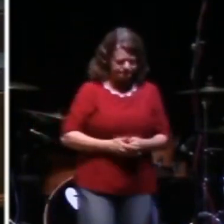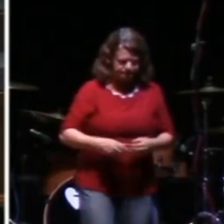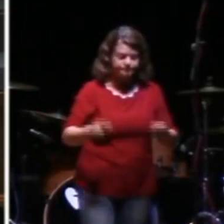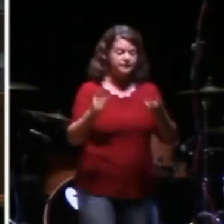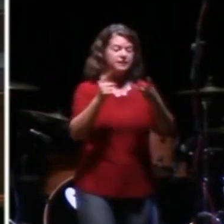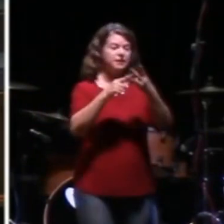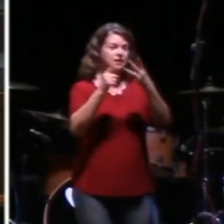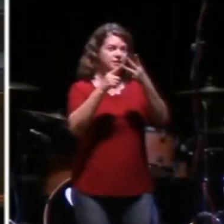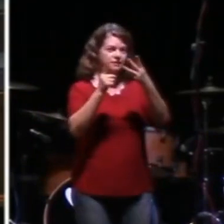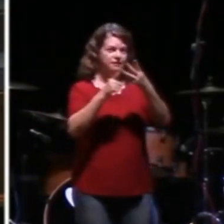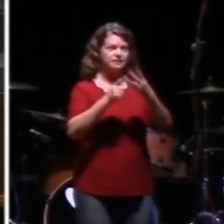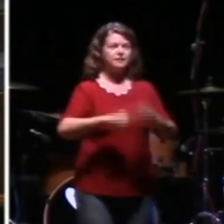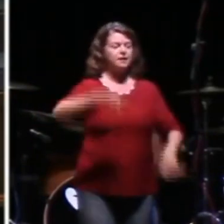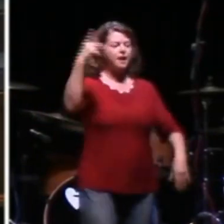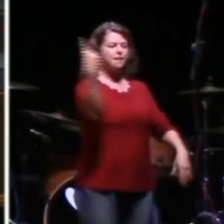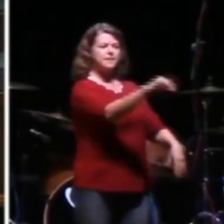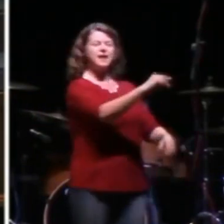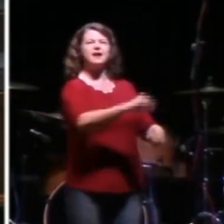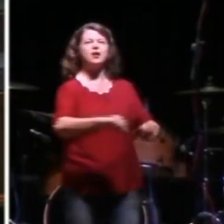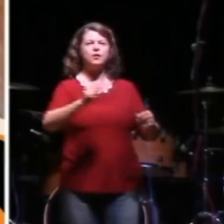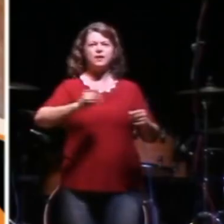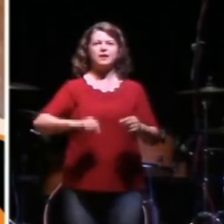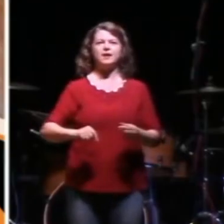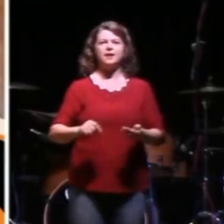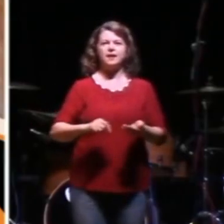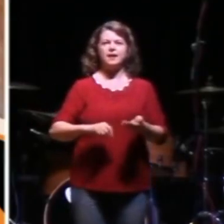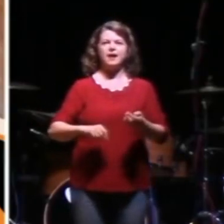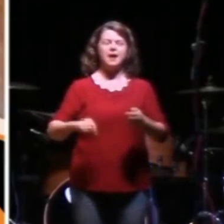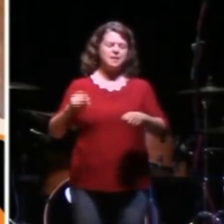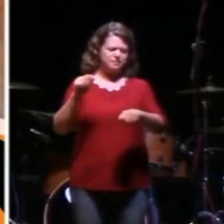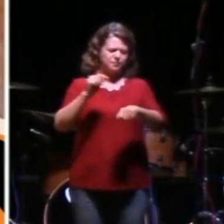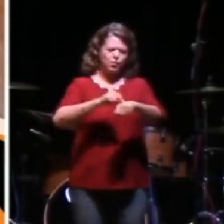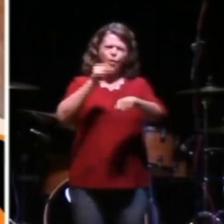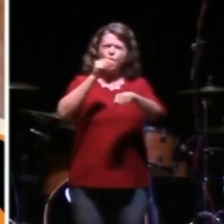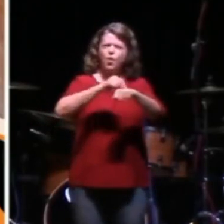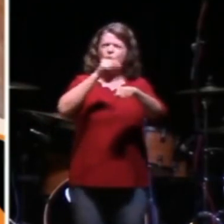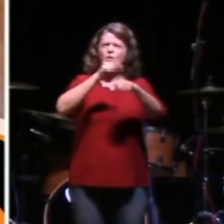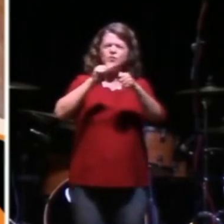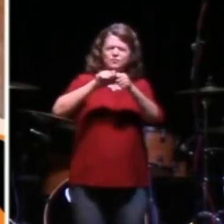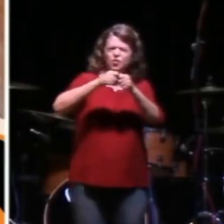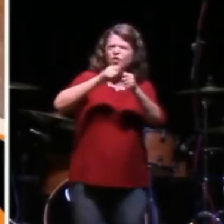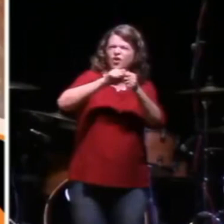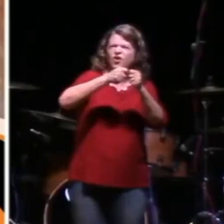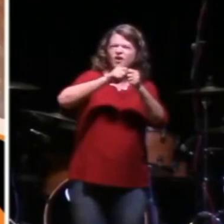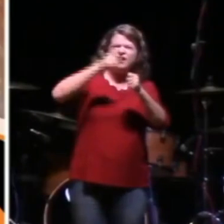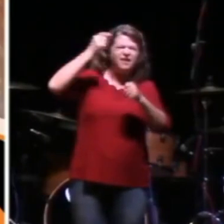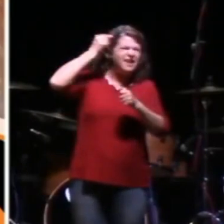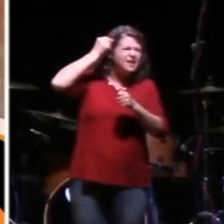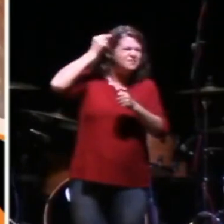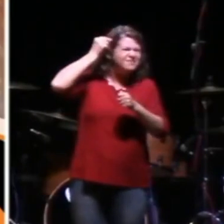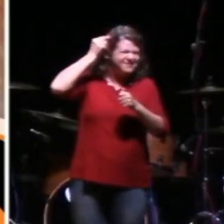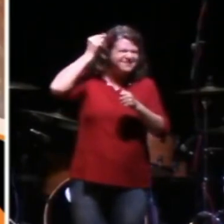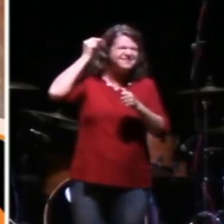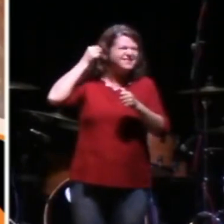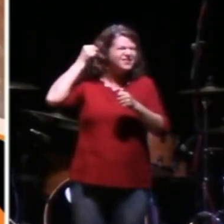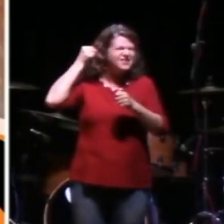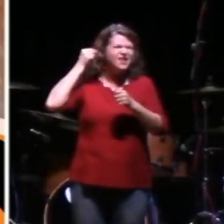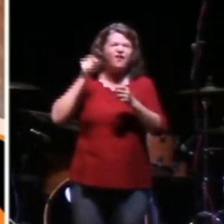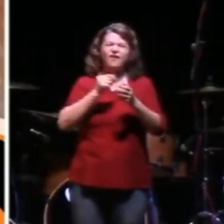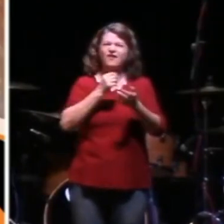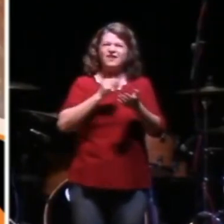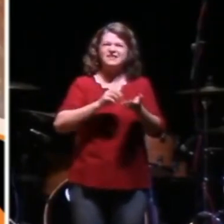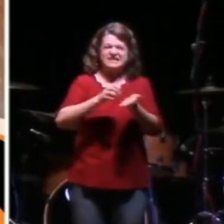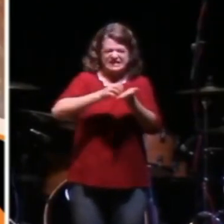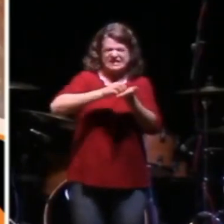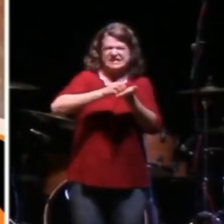piolho e a muito interessante aqui as religiões não tem poder estende a tua vara e